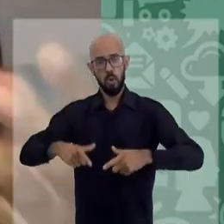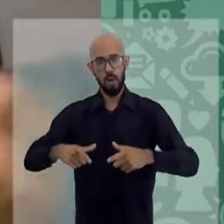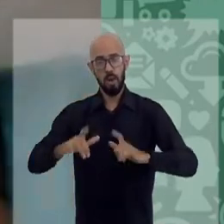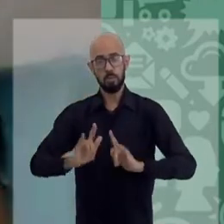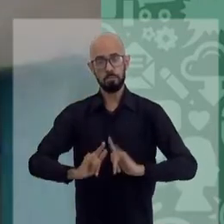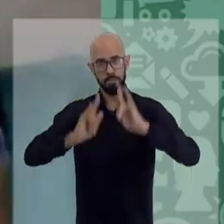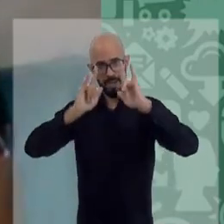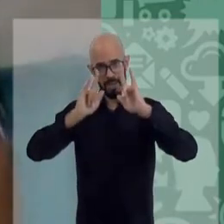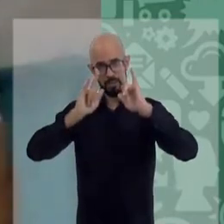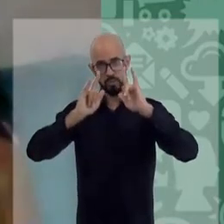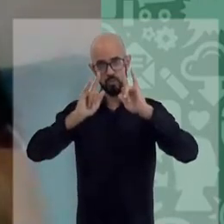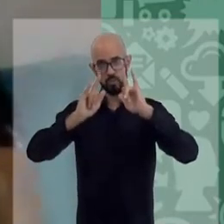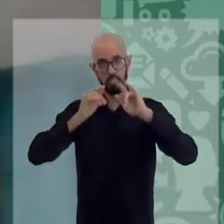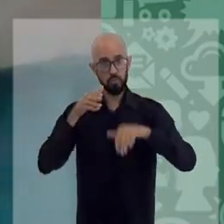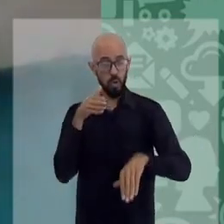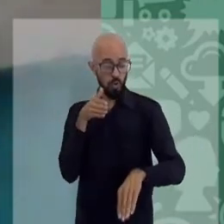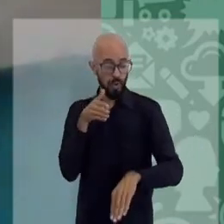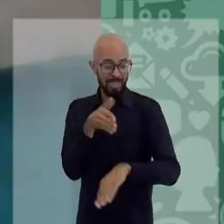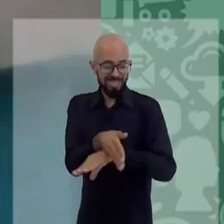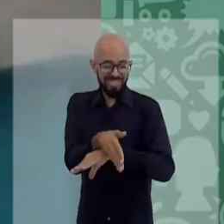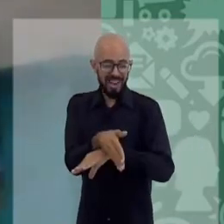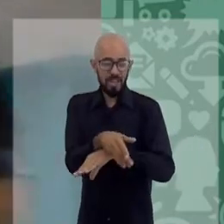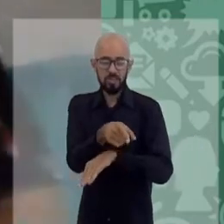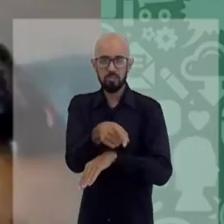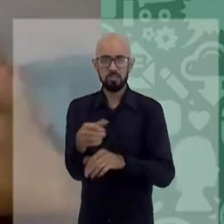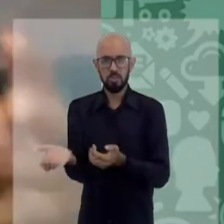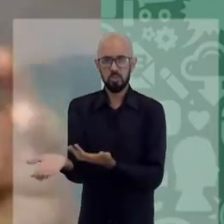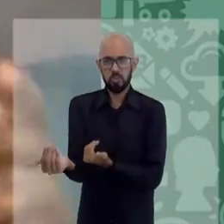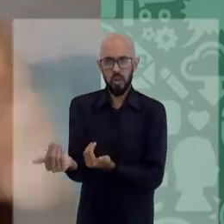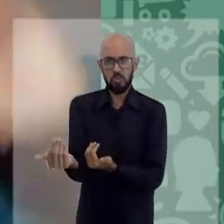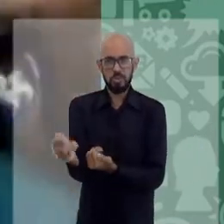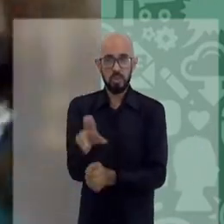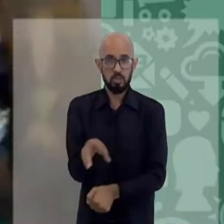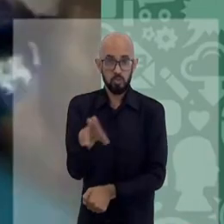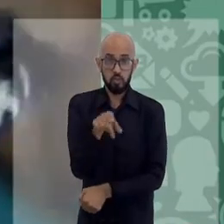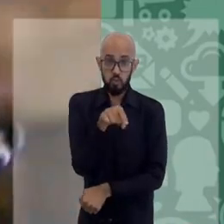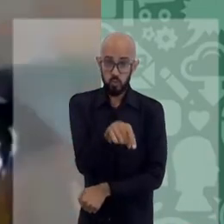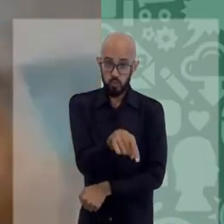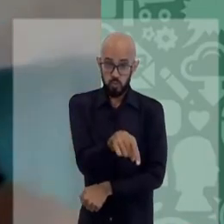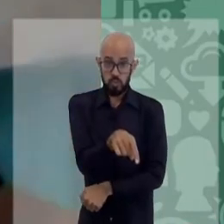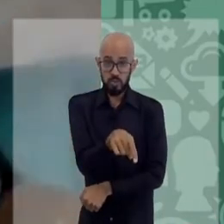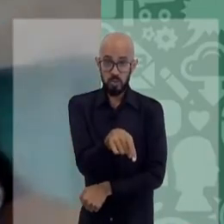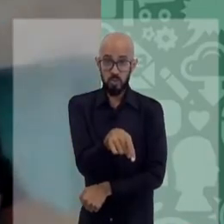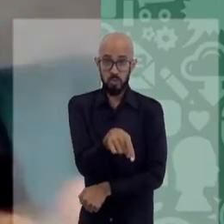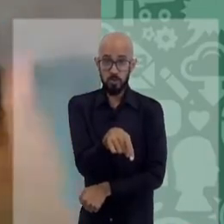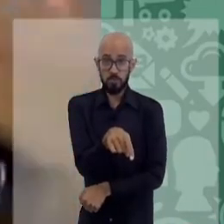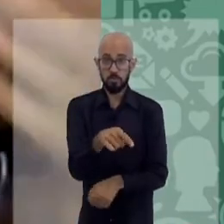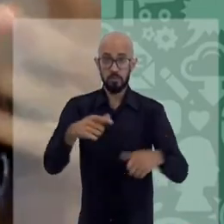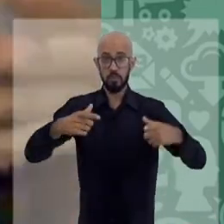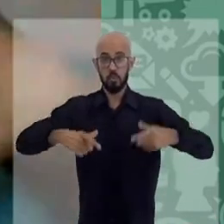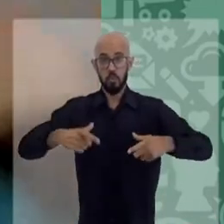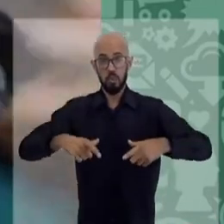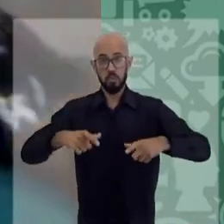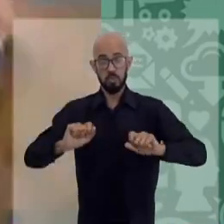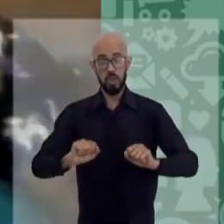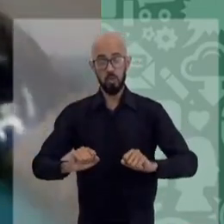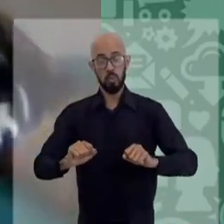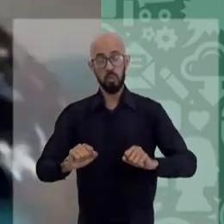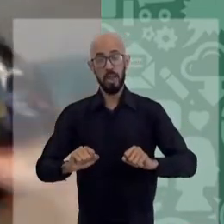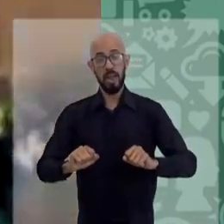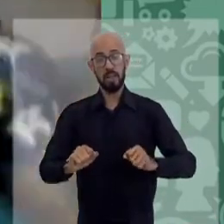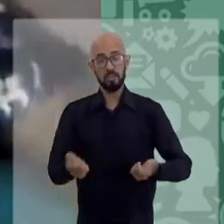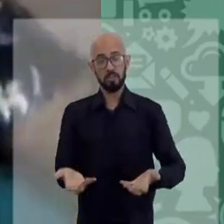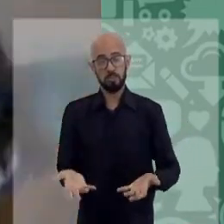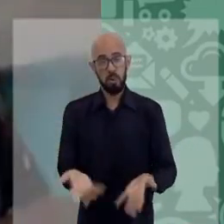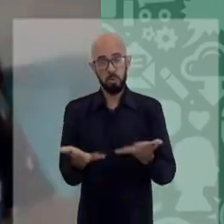culturais, que são prédios e espaços que foram ocupados e que hoje são ocupados por jovens, e que são espaços de promoção